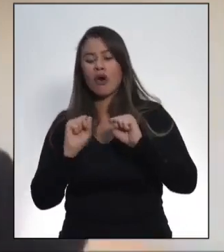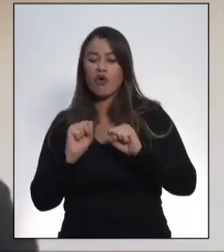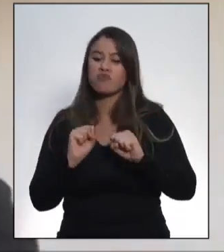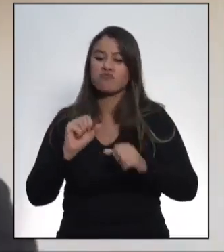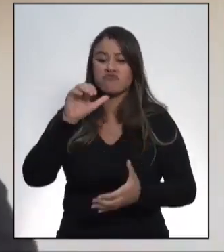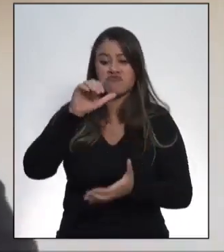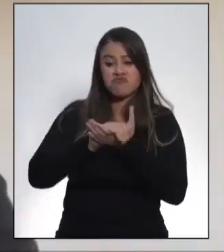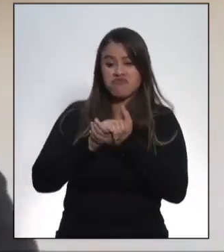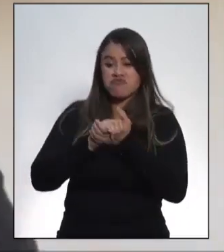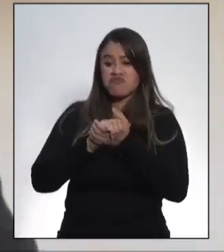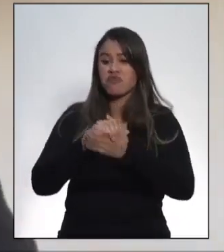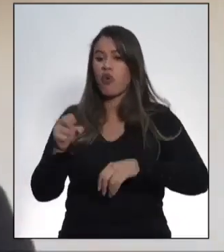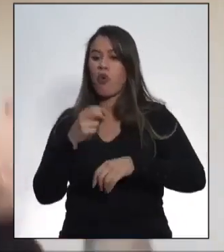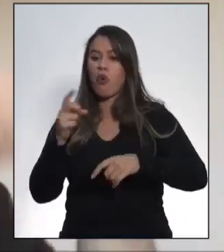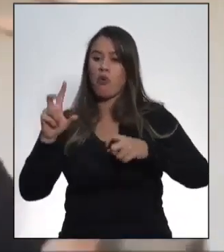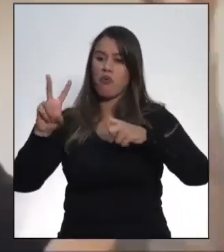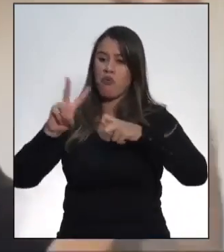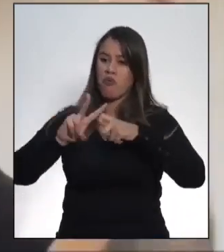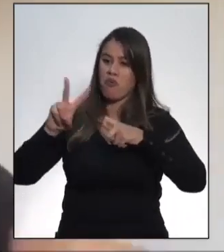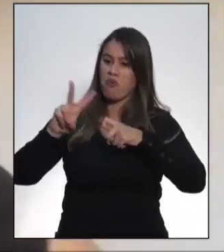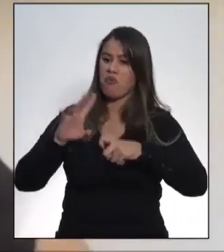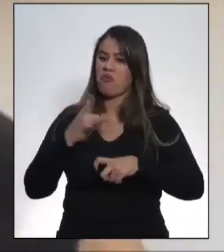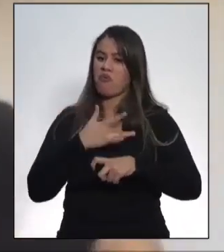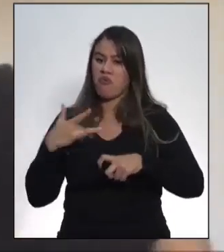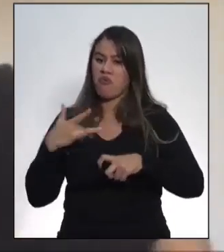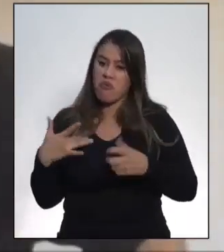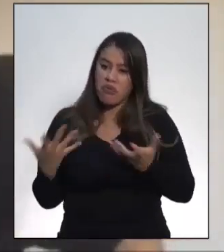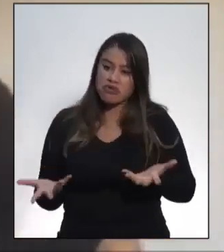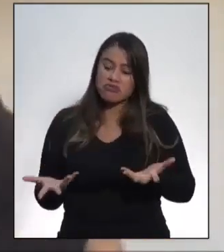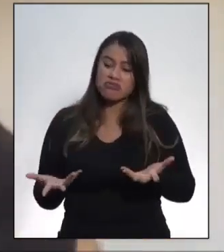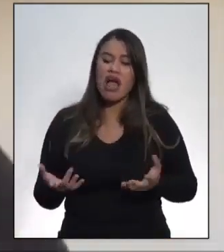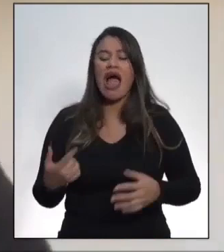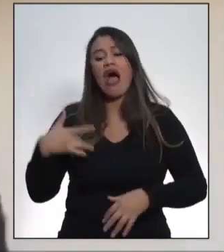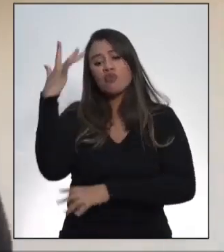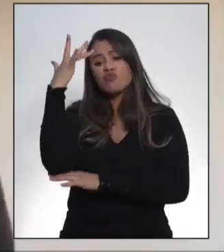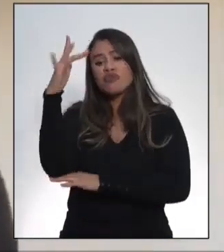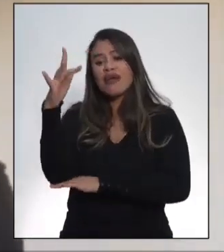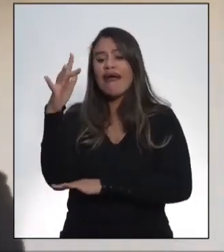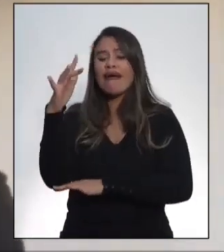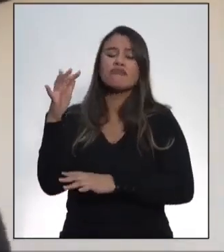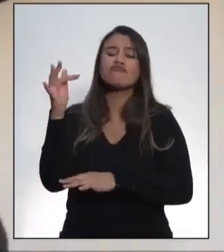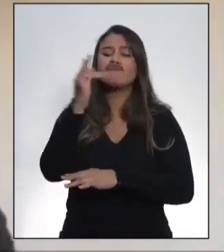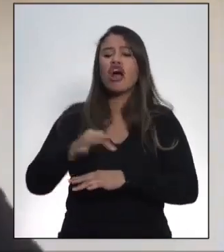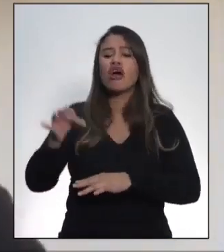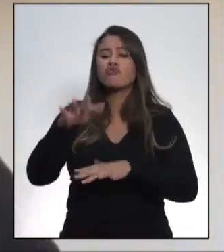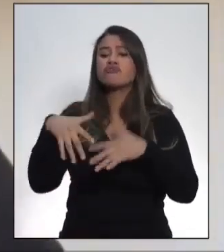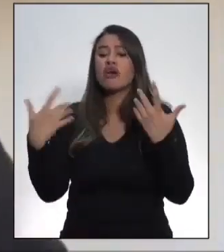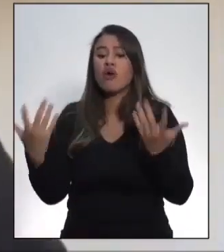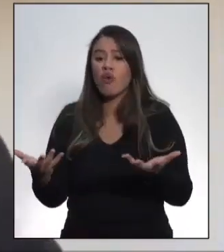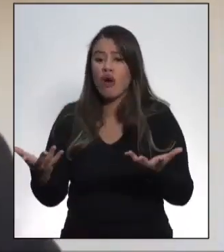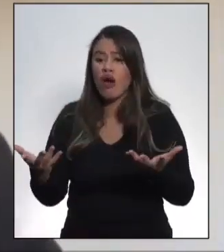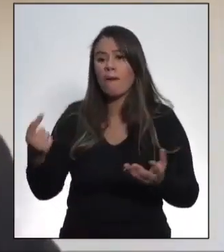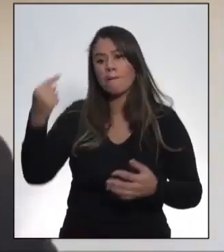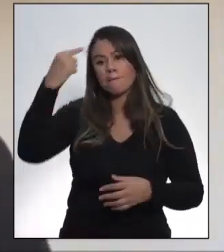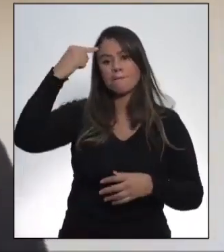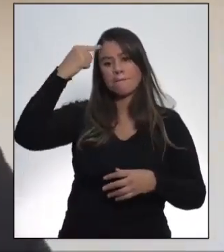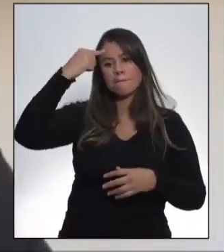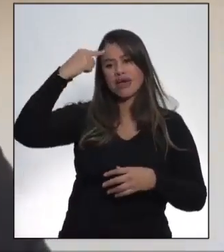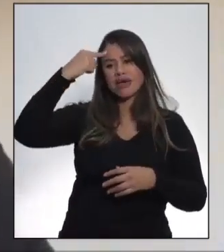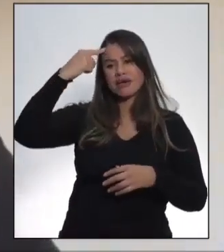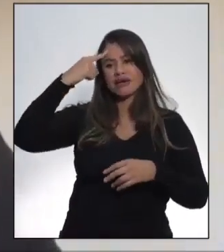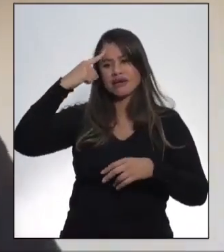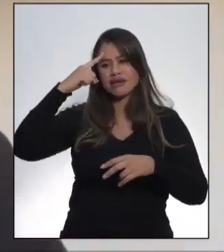veterinária. E se você está na dúvida sobre qual faculdade fazer, a grande pergunta é: quais são os assuntos que você gosta